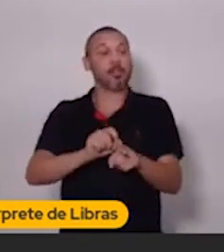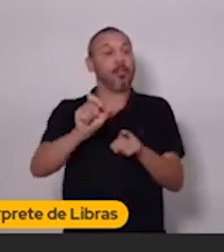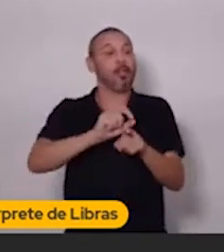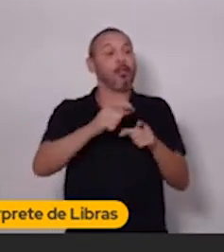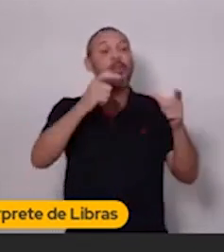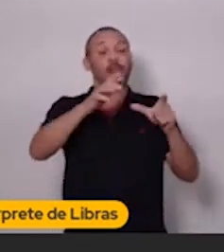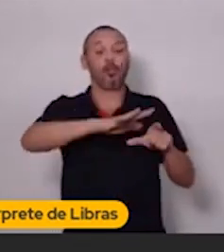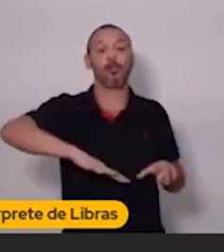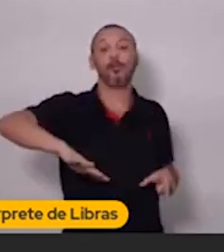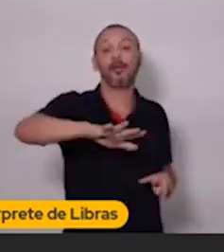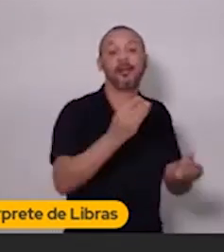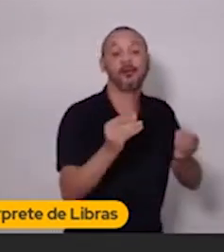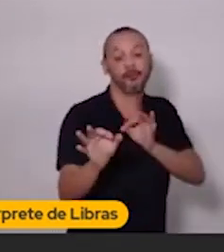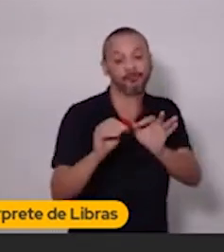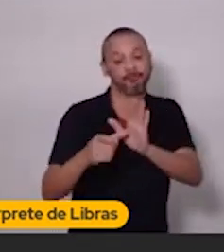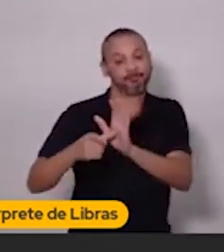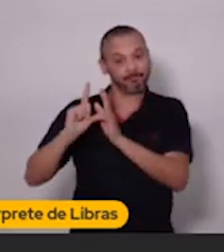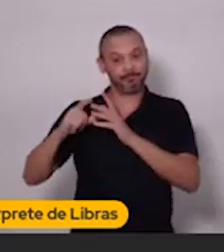esse espaço.